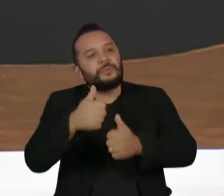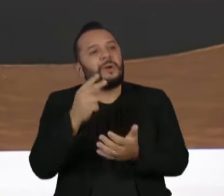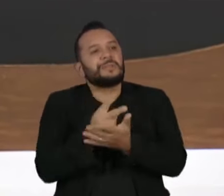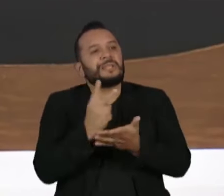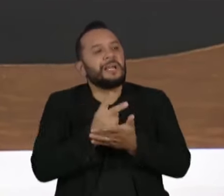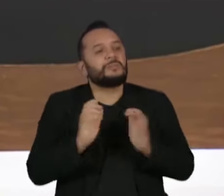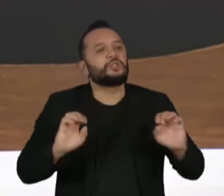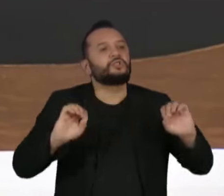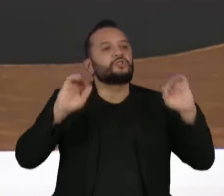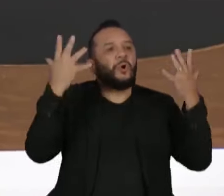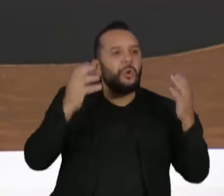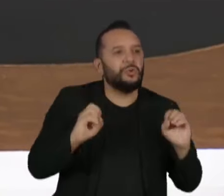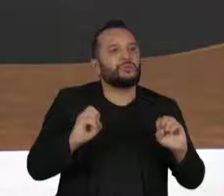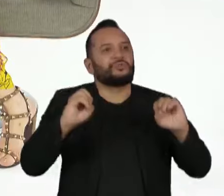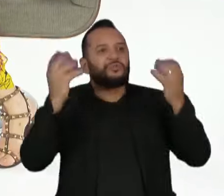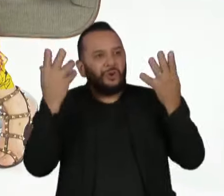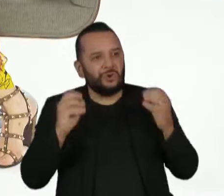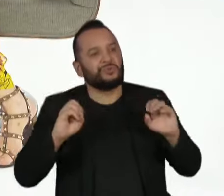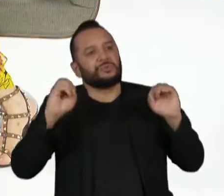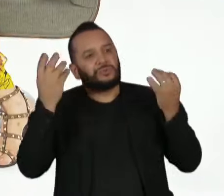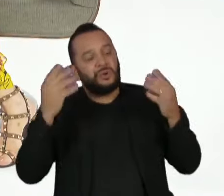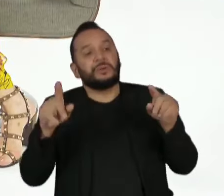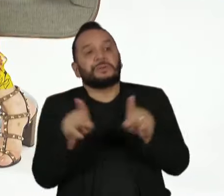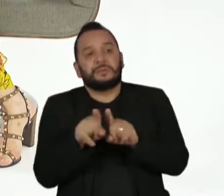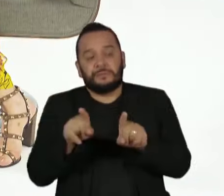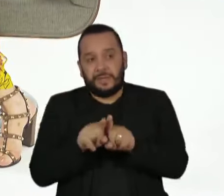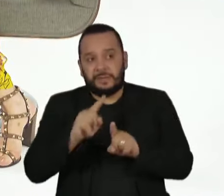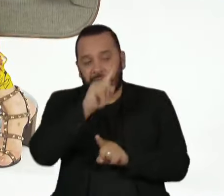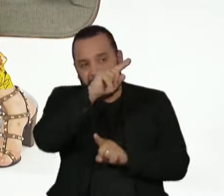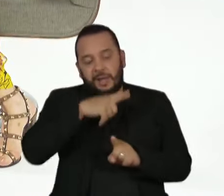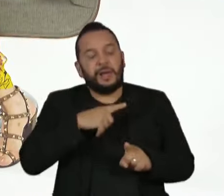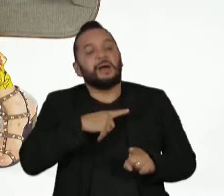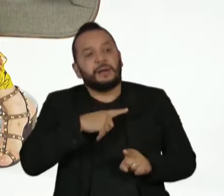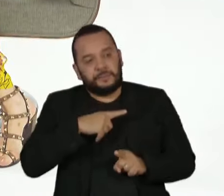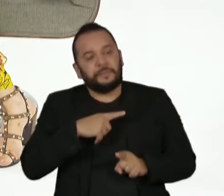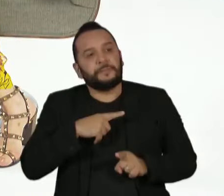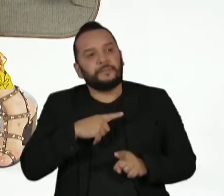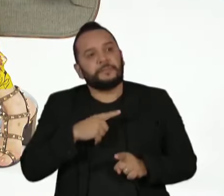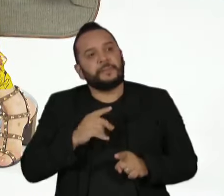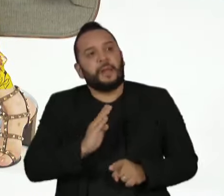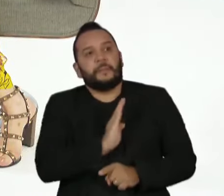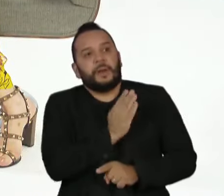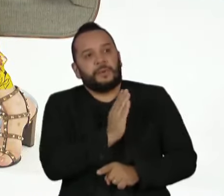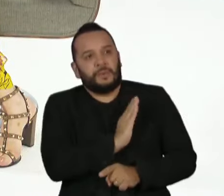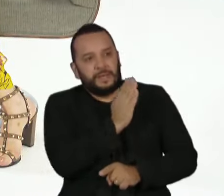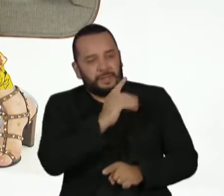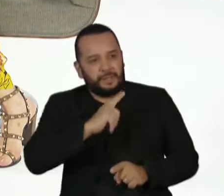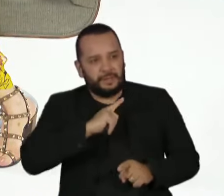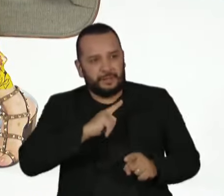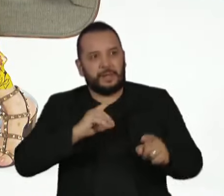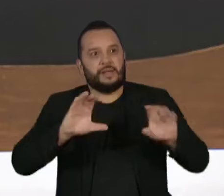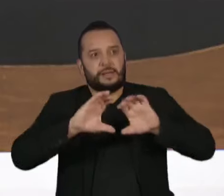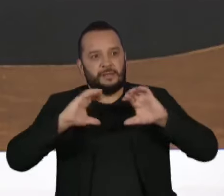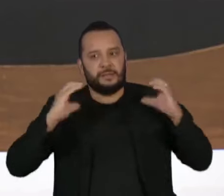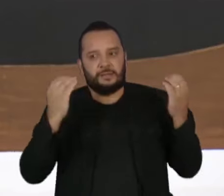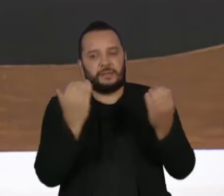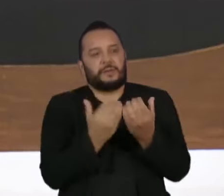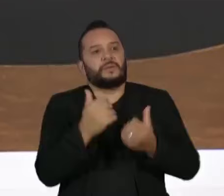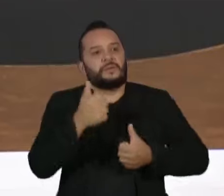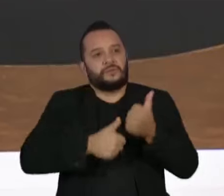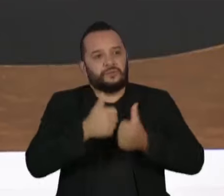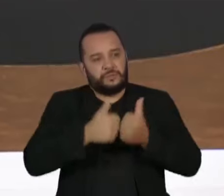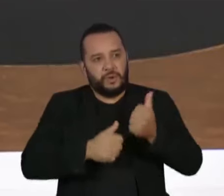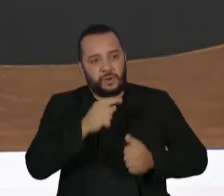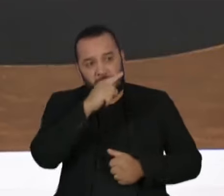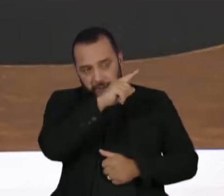reclamação grande em relação ao estádio do Barueri, que foi adquirido pela Crefisa e é o estádio ali de stand-by do Palmeiras. Como